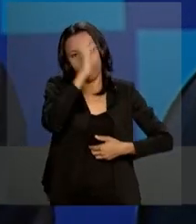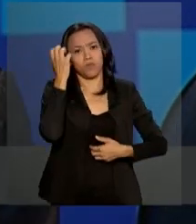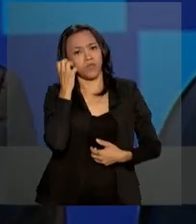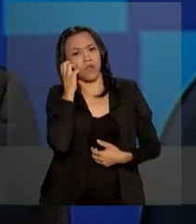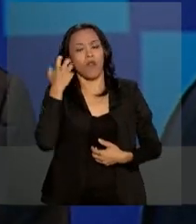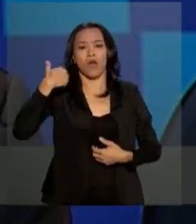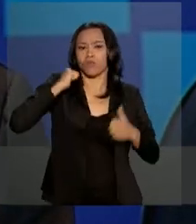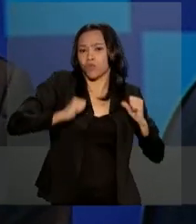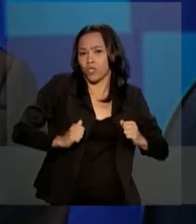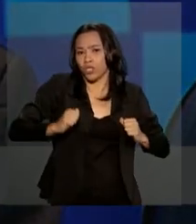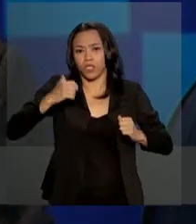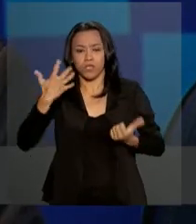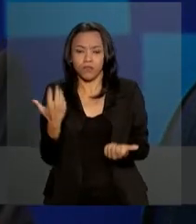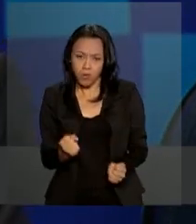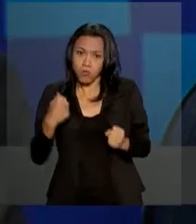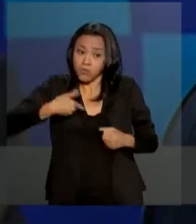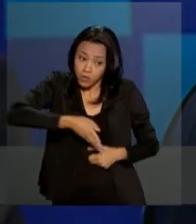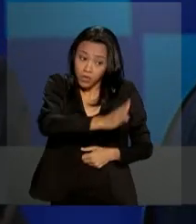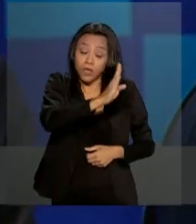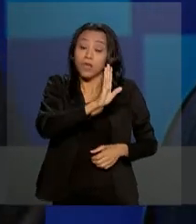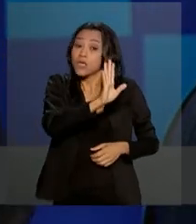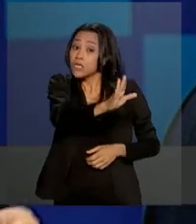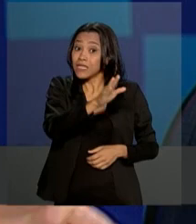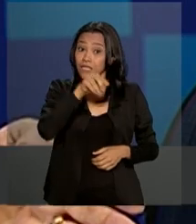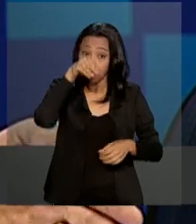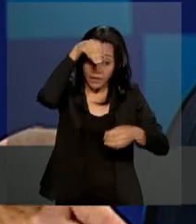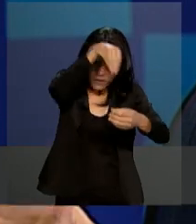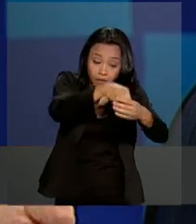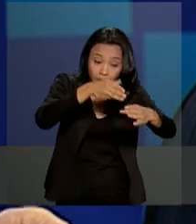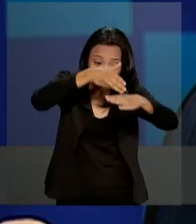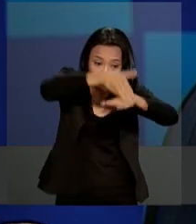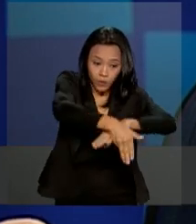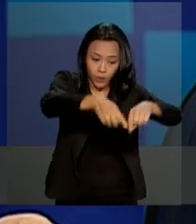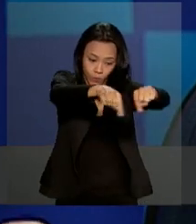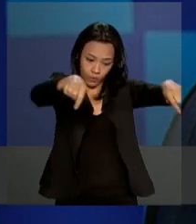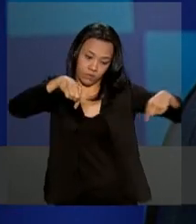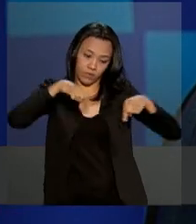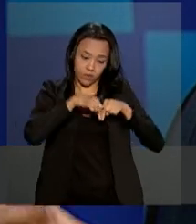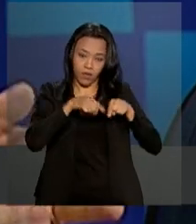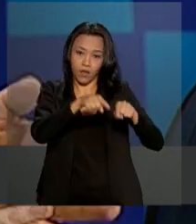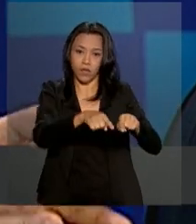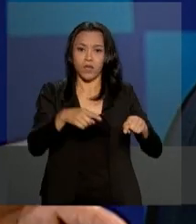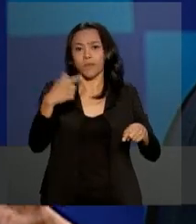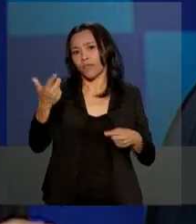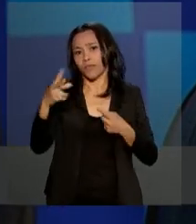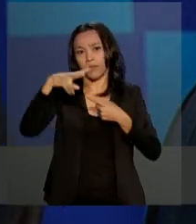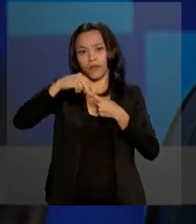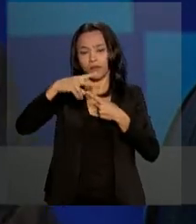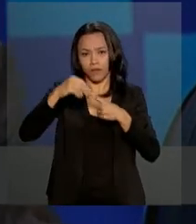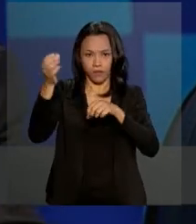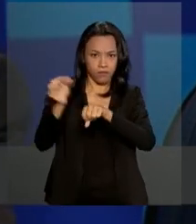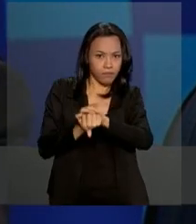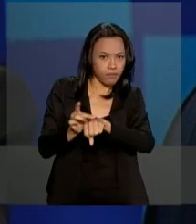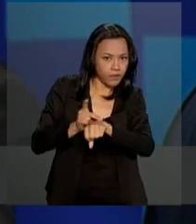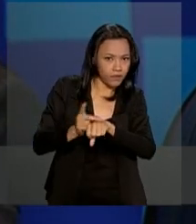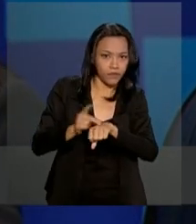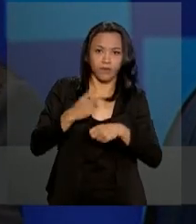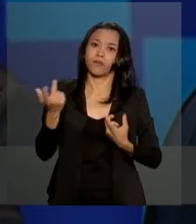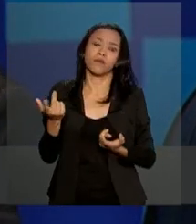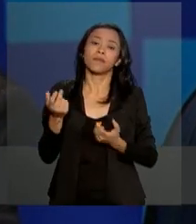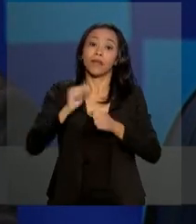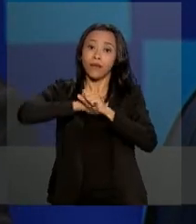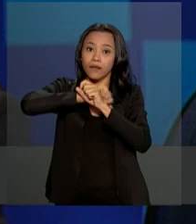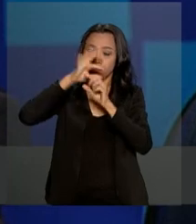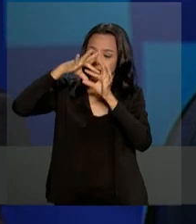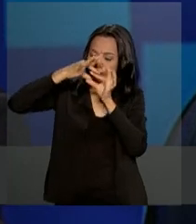mesmo fila não sei o quê se não estiver dentro das regras não forem sacaneia esferográfica preta de tubo transparente com documento